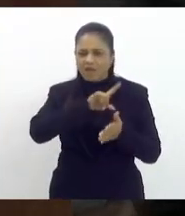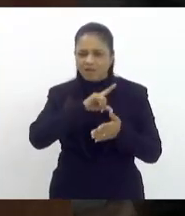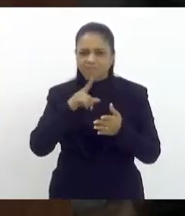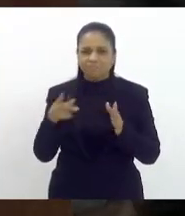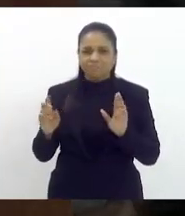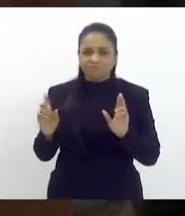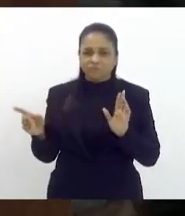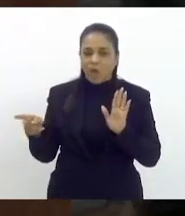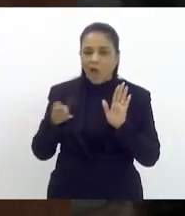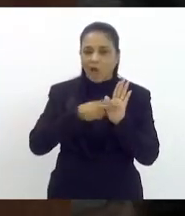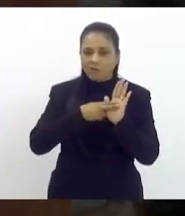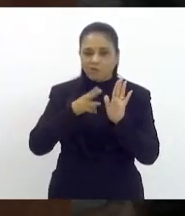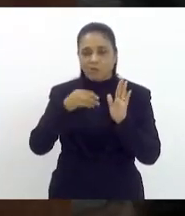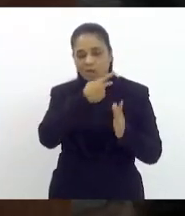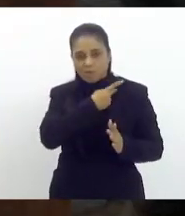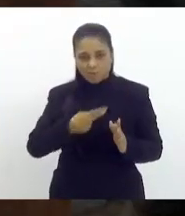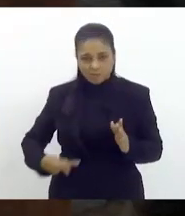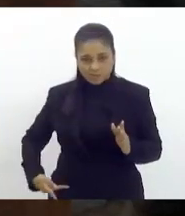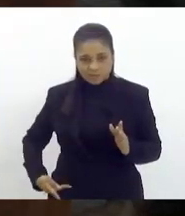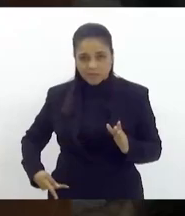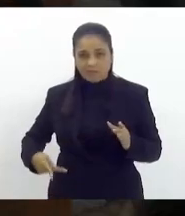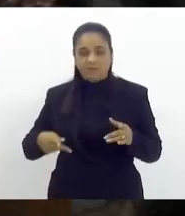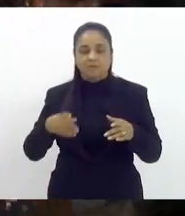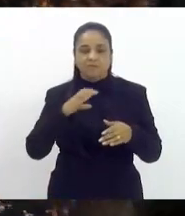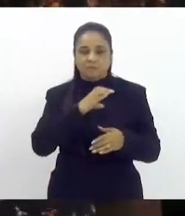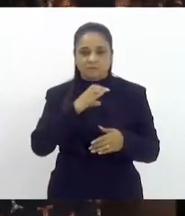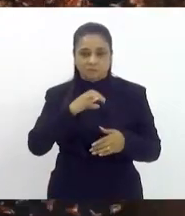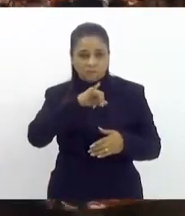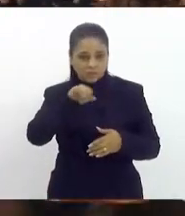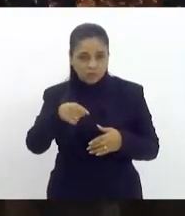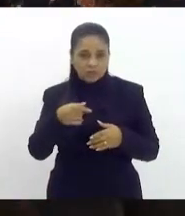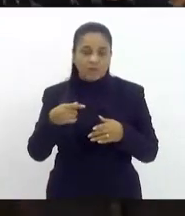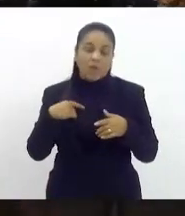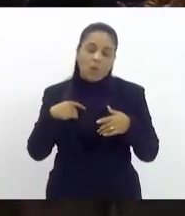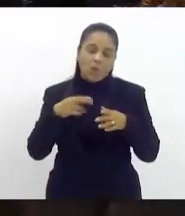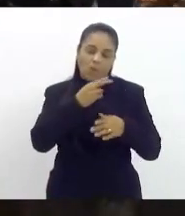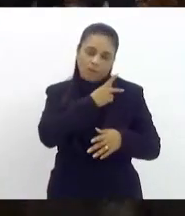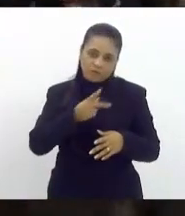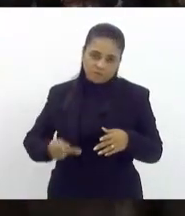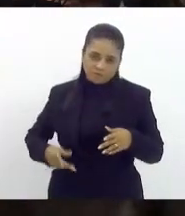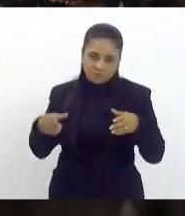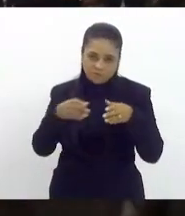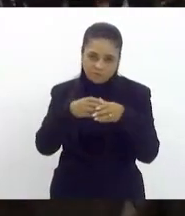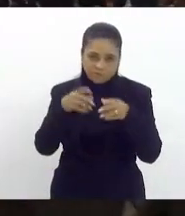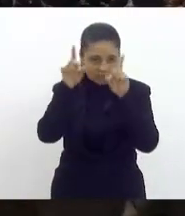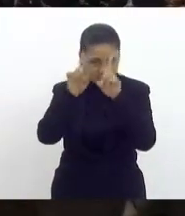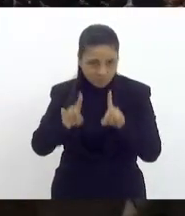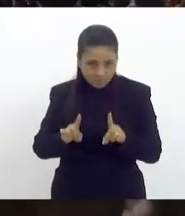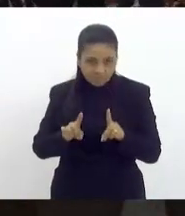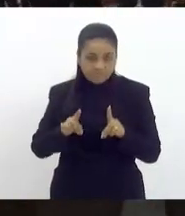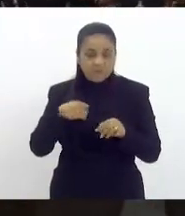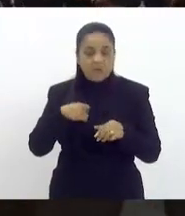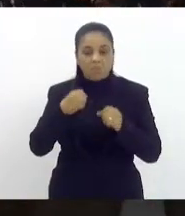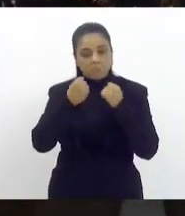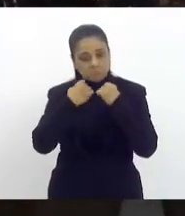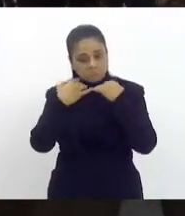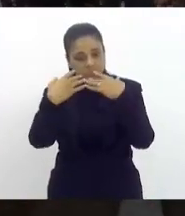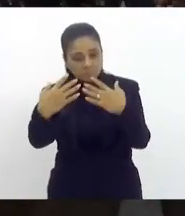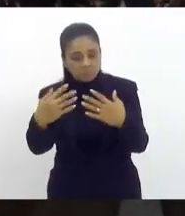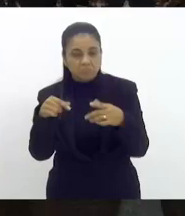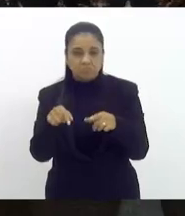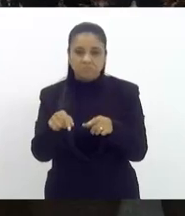da ccj presidia a comissão de pessoa com deficiência e foi ali assistindo uma audiência dele